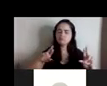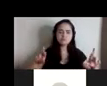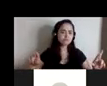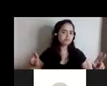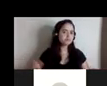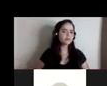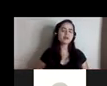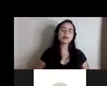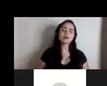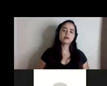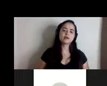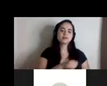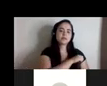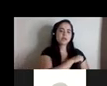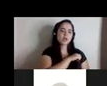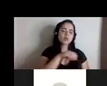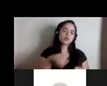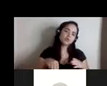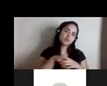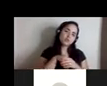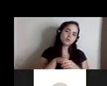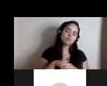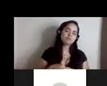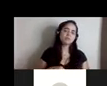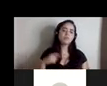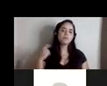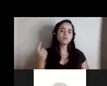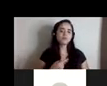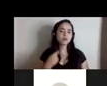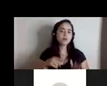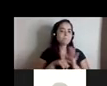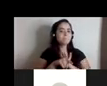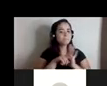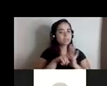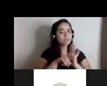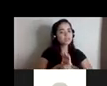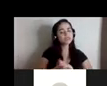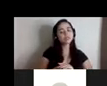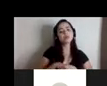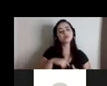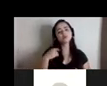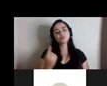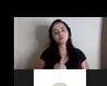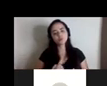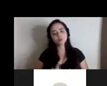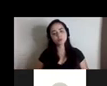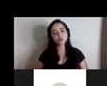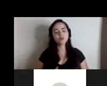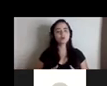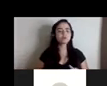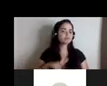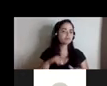os nossos alunos estejam, que nós estejamos pesquisando, que nós estejamos